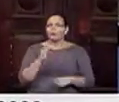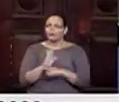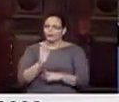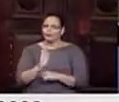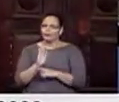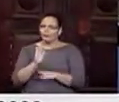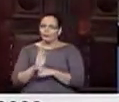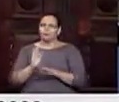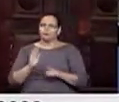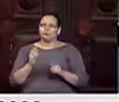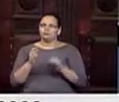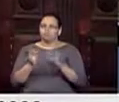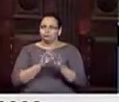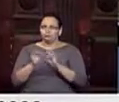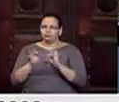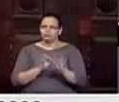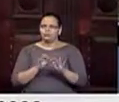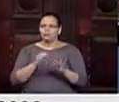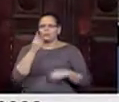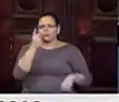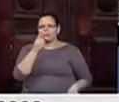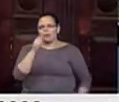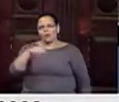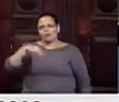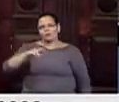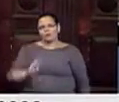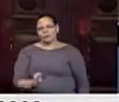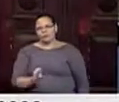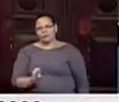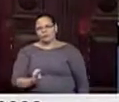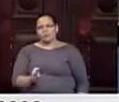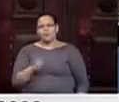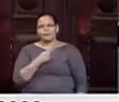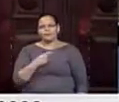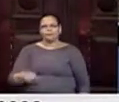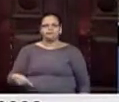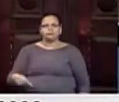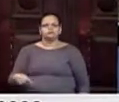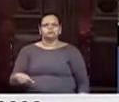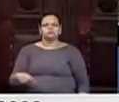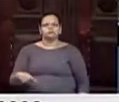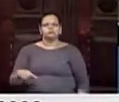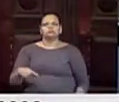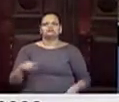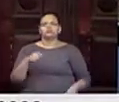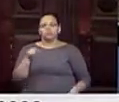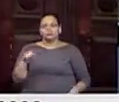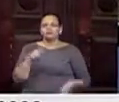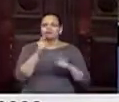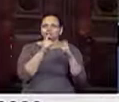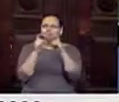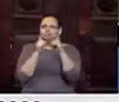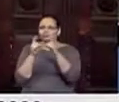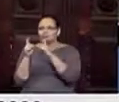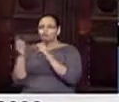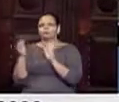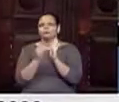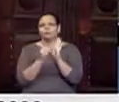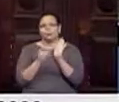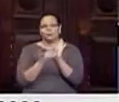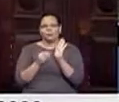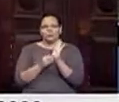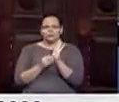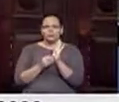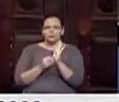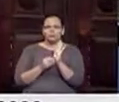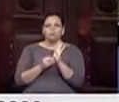todo deputado andré ceciliano presidente em exercício aberta como sempre para discutir as emendas que visam